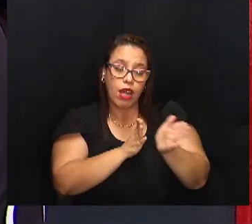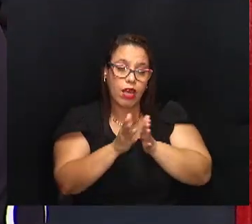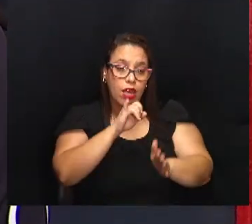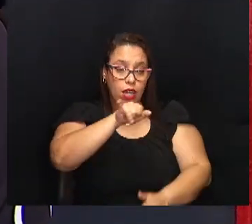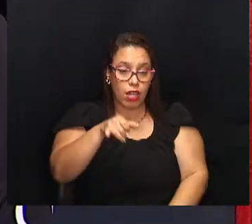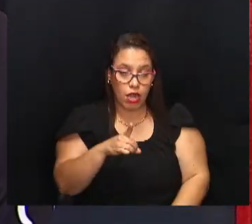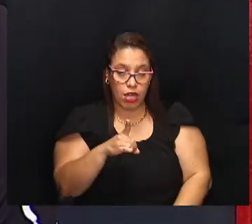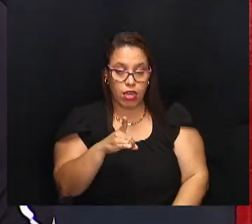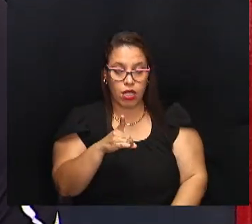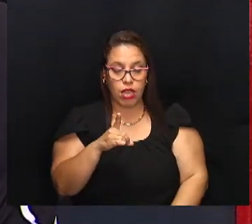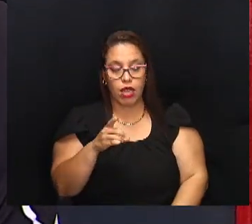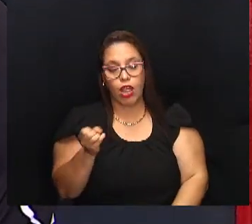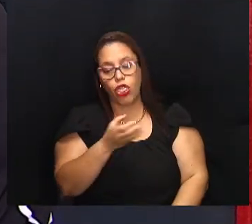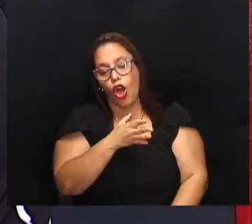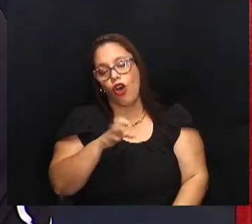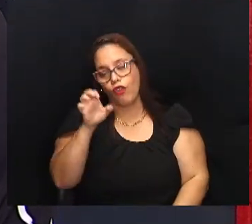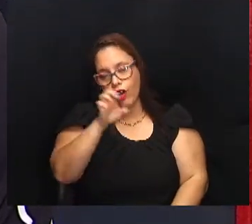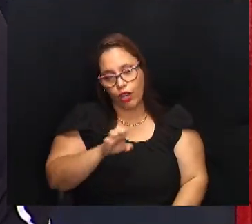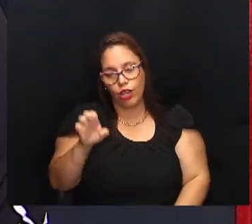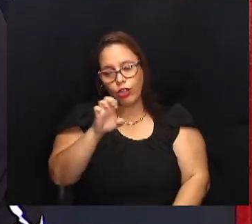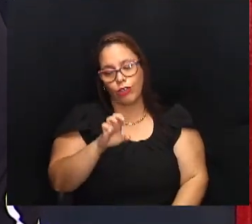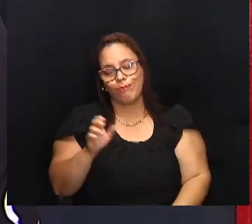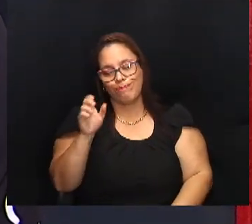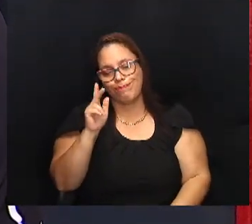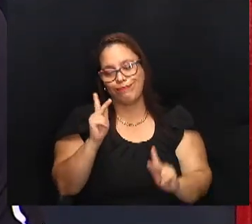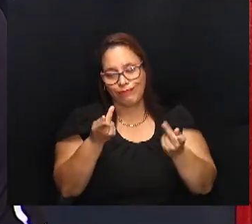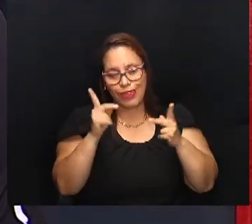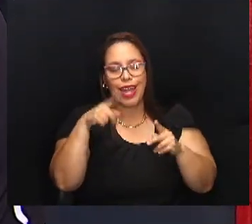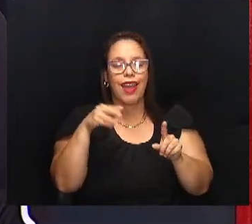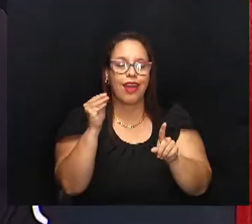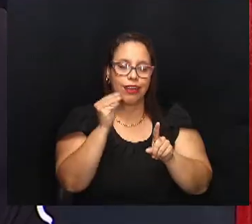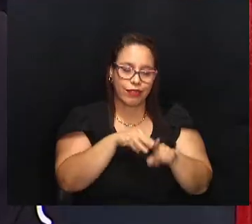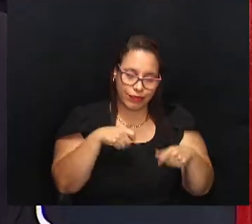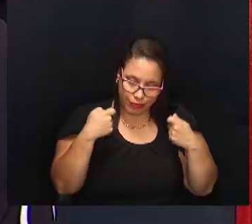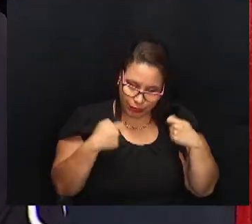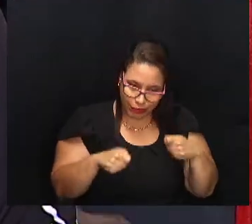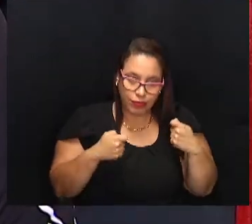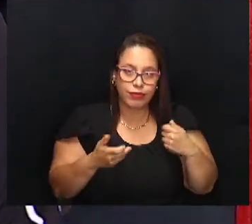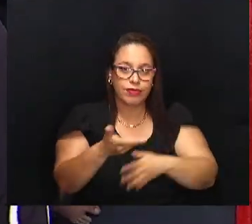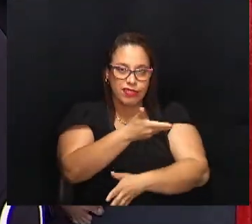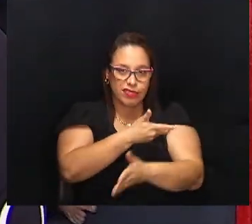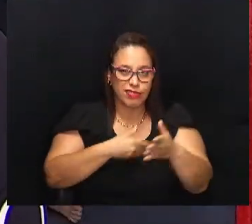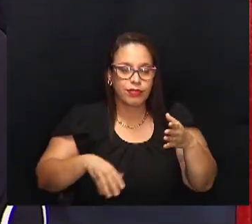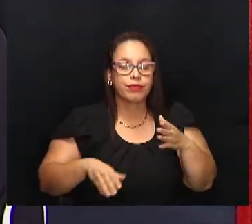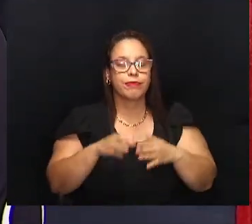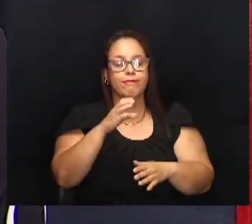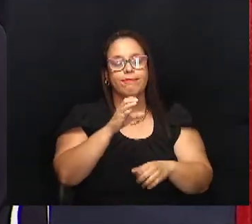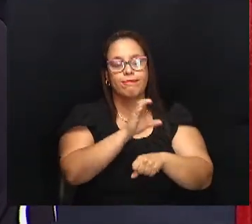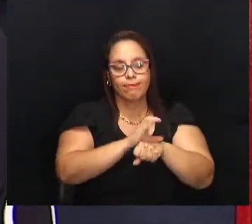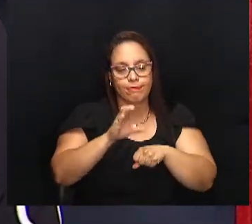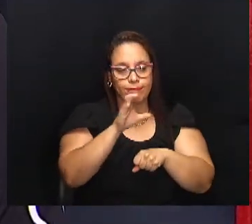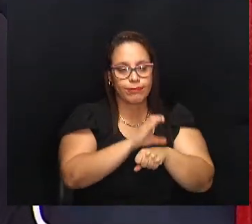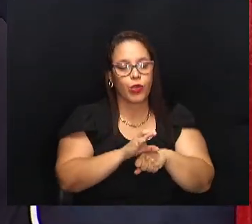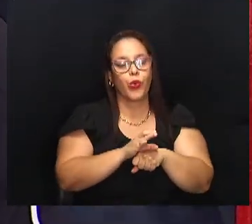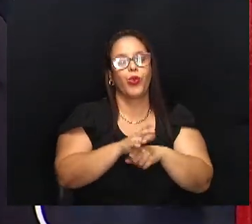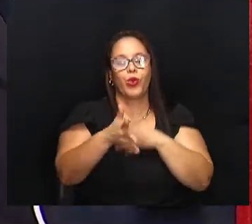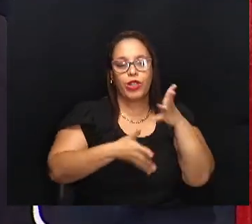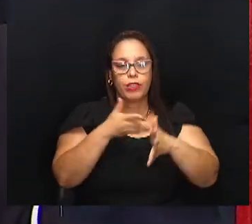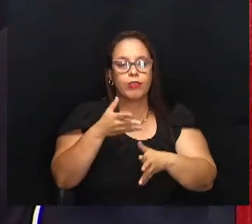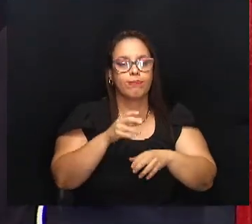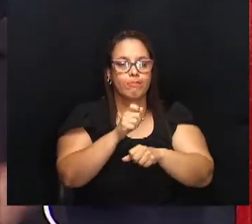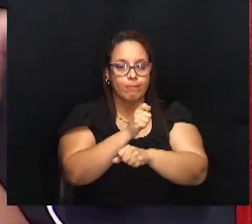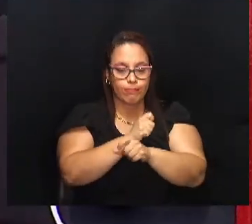Nova Europa em Hortolândia é uma comunidade carente, então a gente viu a necessidade de introduzir a Libras num projeto social